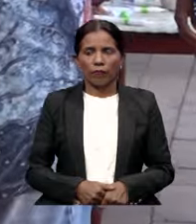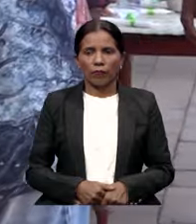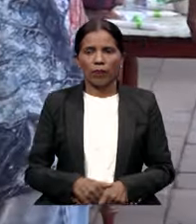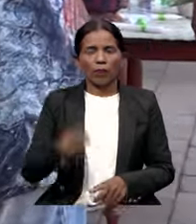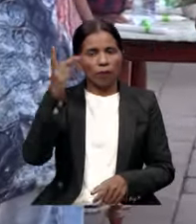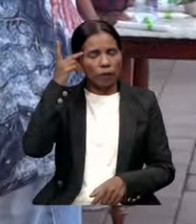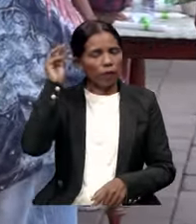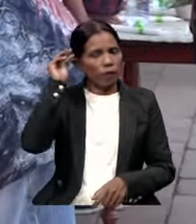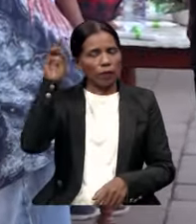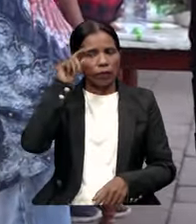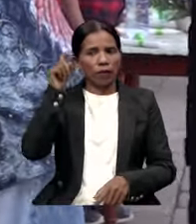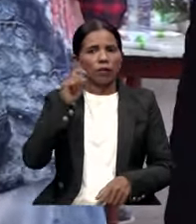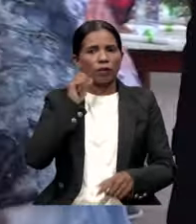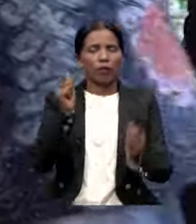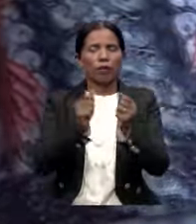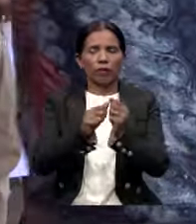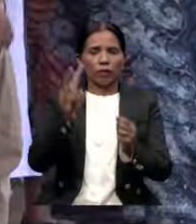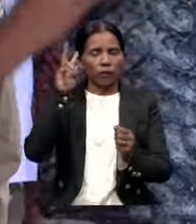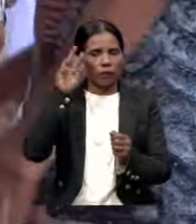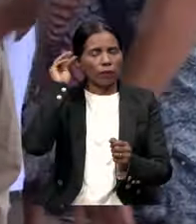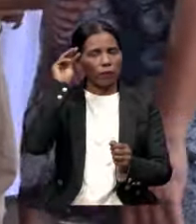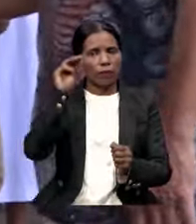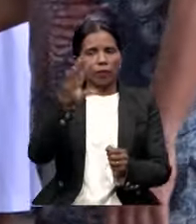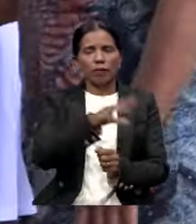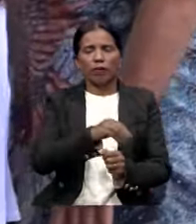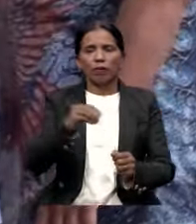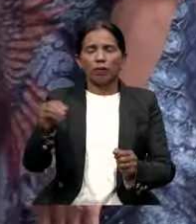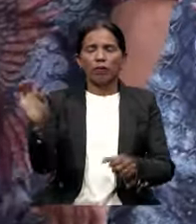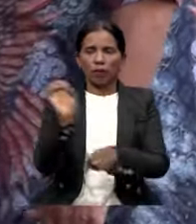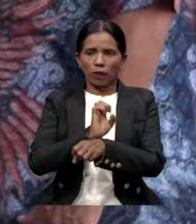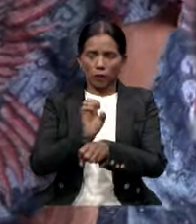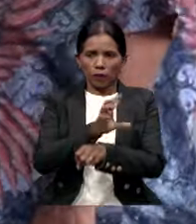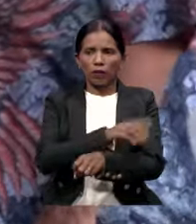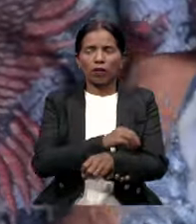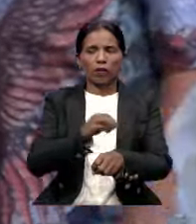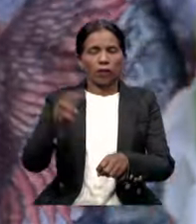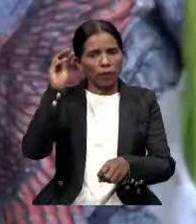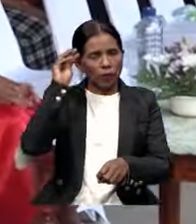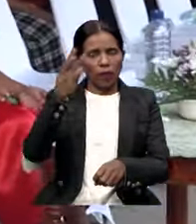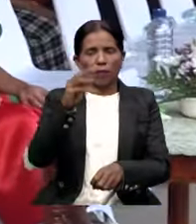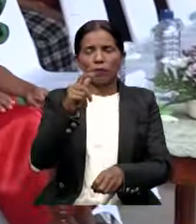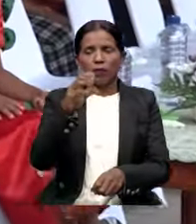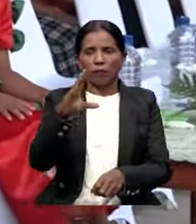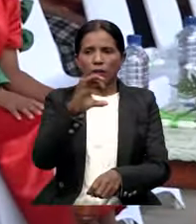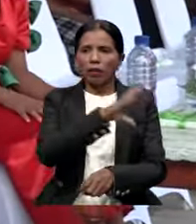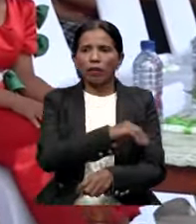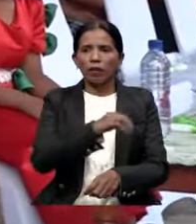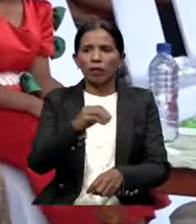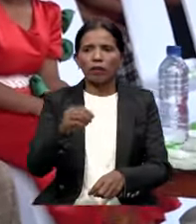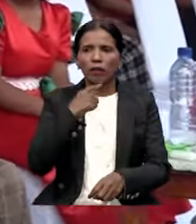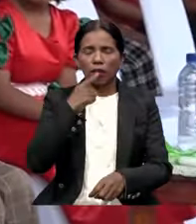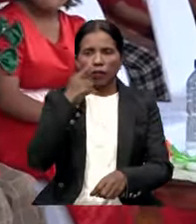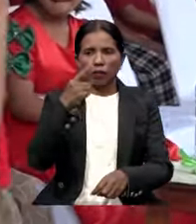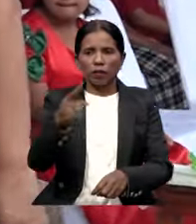Primeiro-ministro Kairala Senana Guzmão, no vice-primeiro-ministro, ministro coordenador assunto econômico, no ministro turismo, no ambiente, Francisco Alba